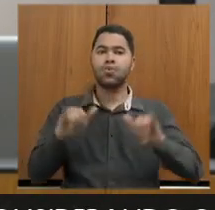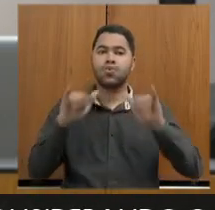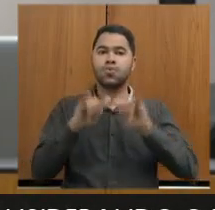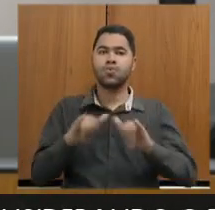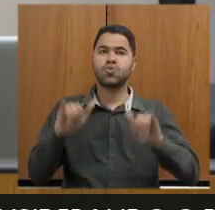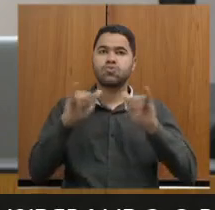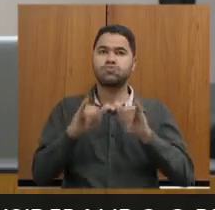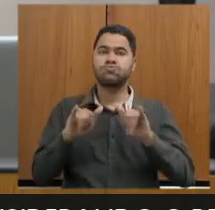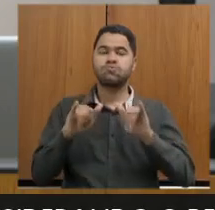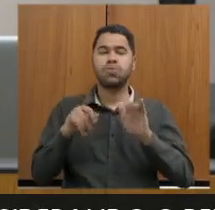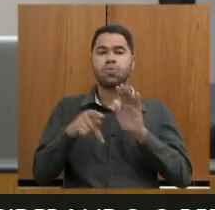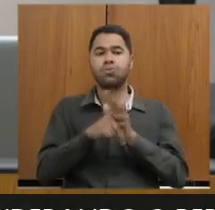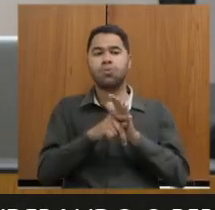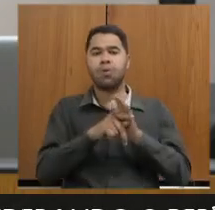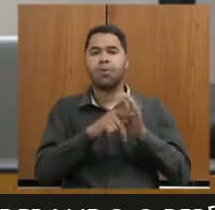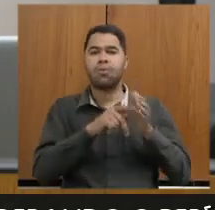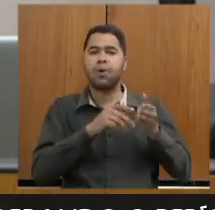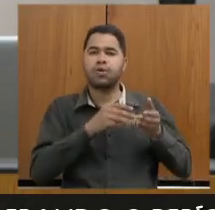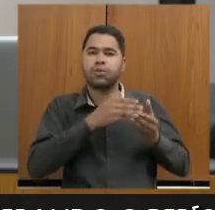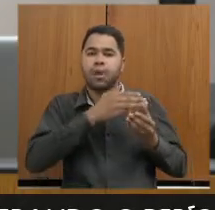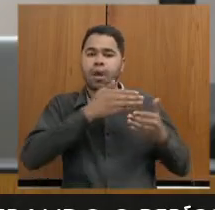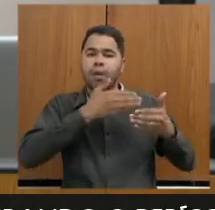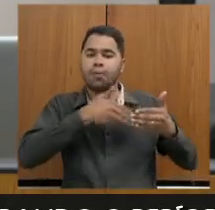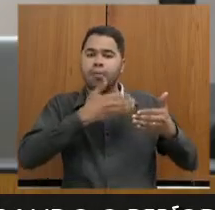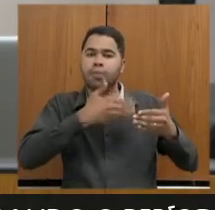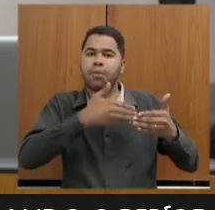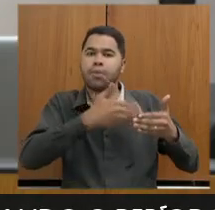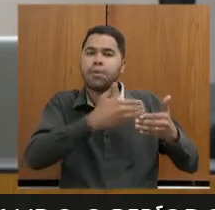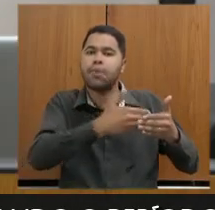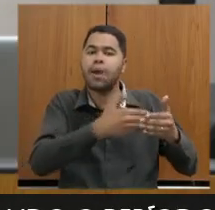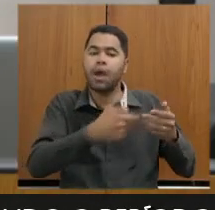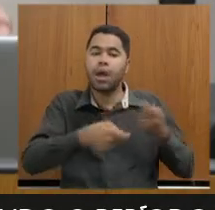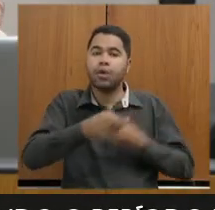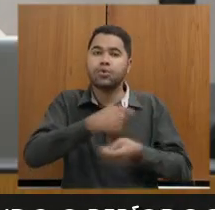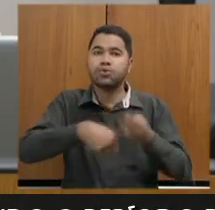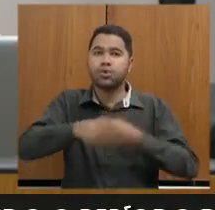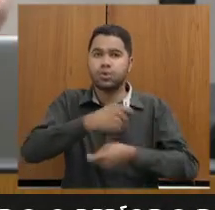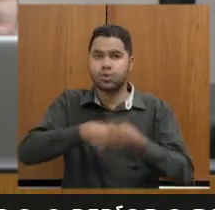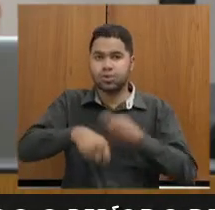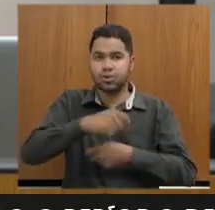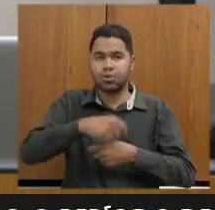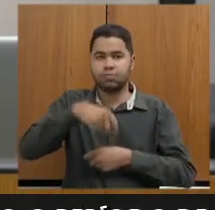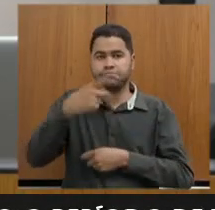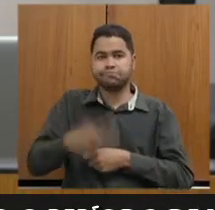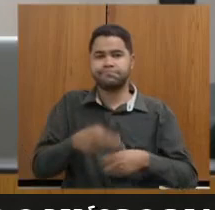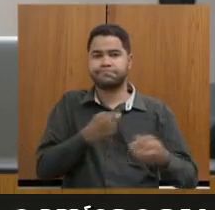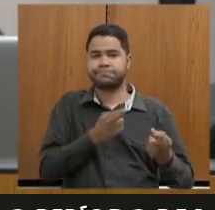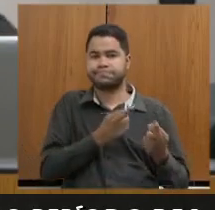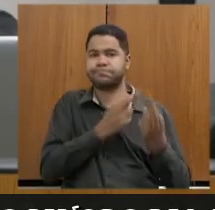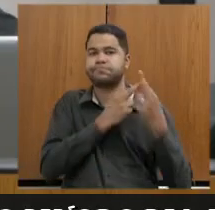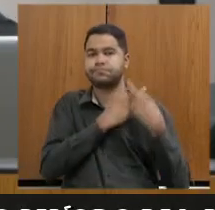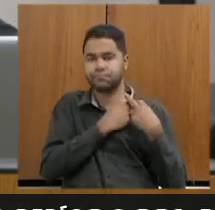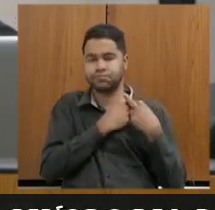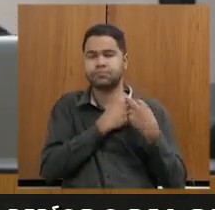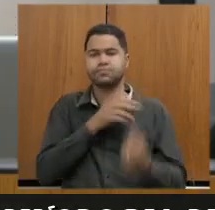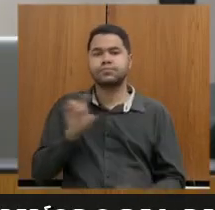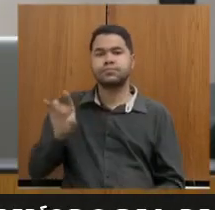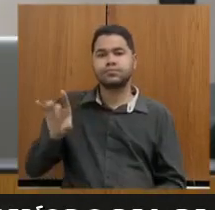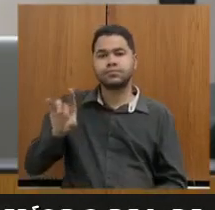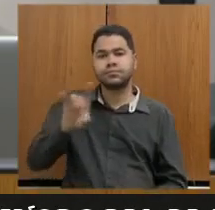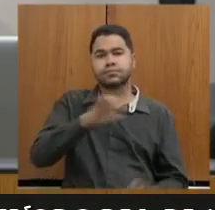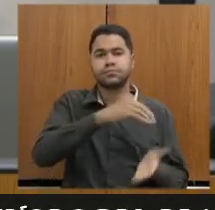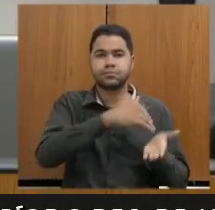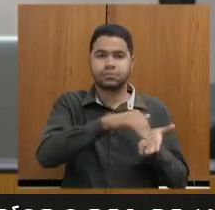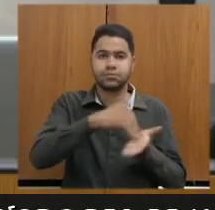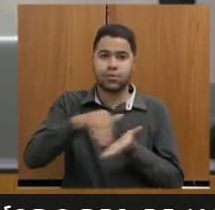sobre as suas respectivas pastas ou seja sobre a gestão que está sob a responsabilidade de cada